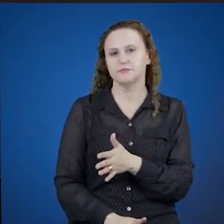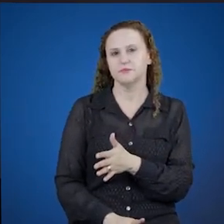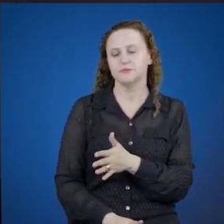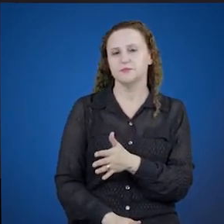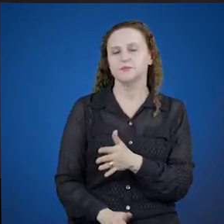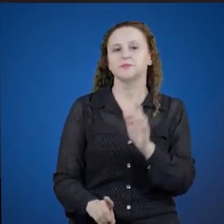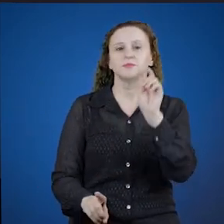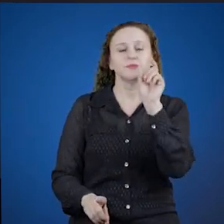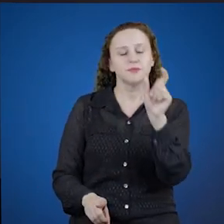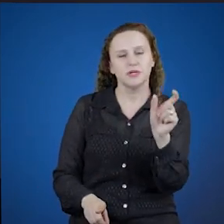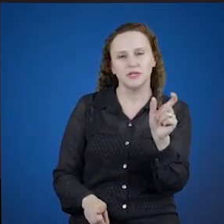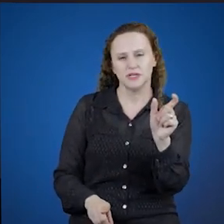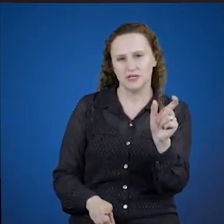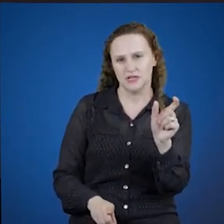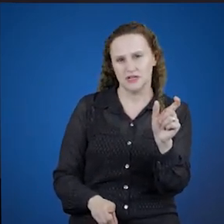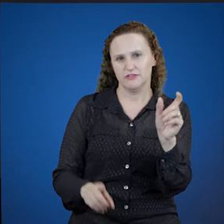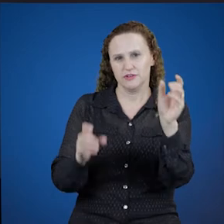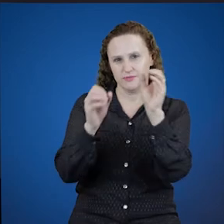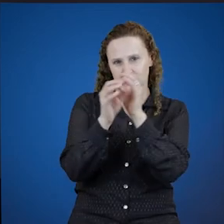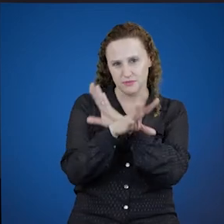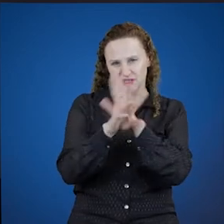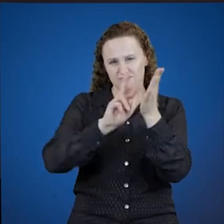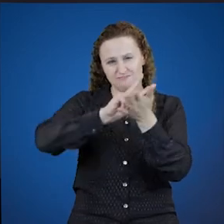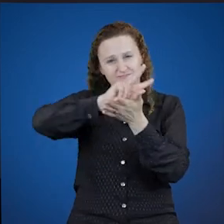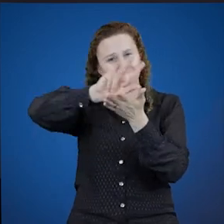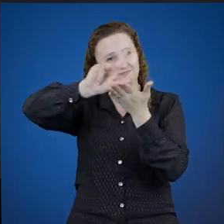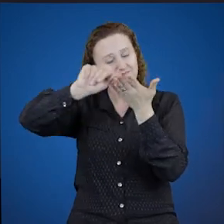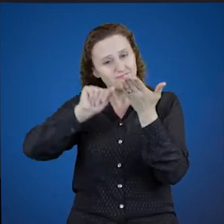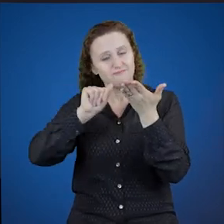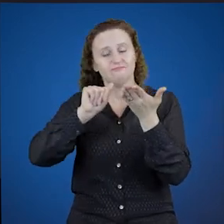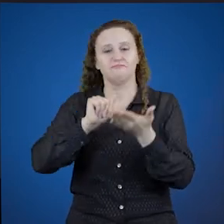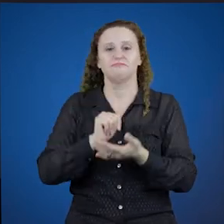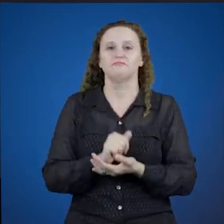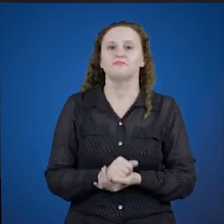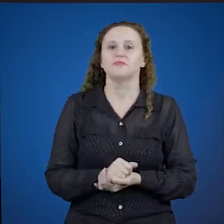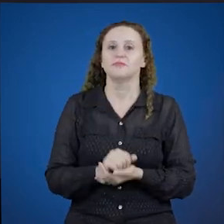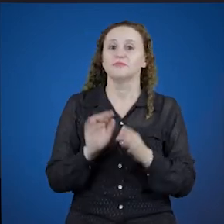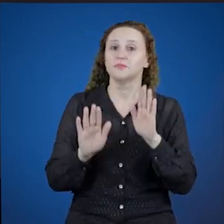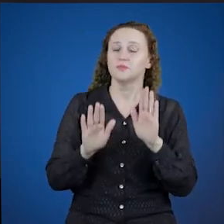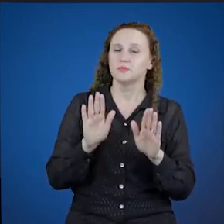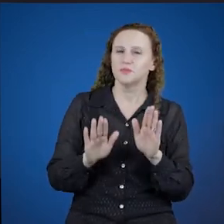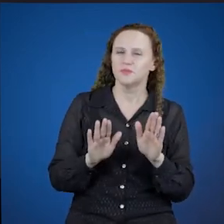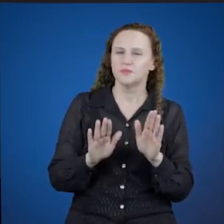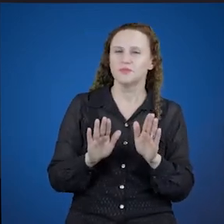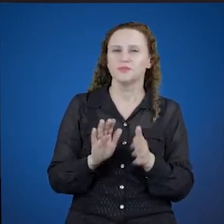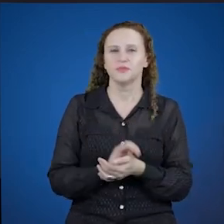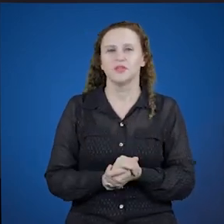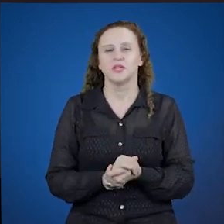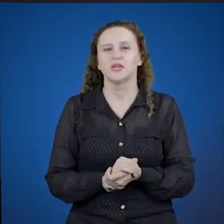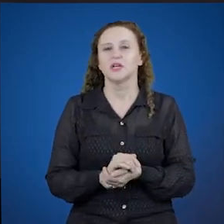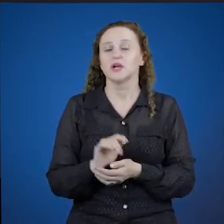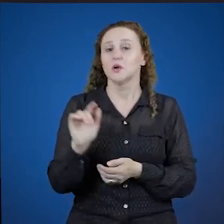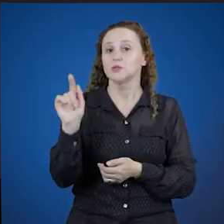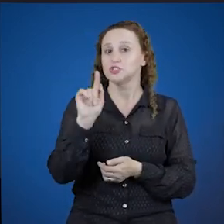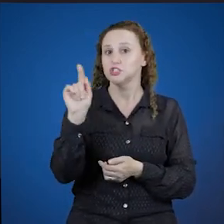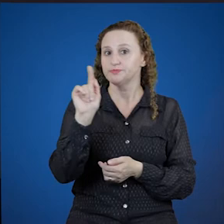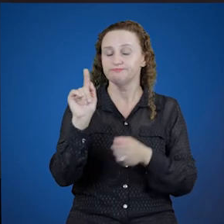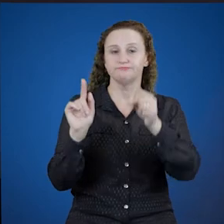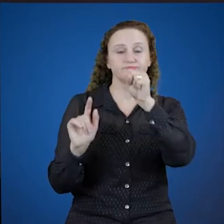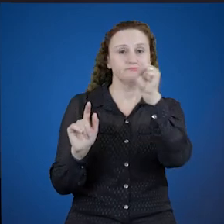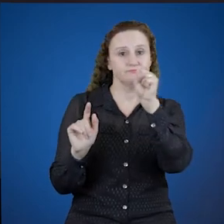nominativo a palavra pode terminar de várias maneiras no entanto O genitivo